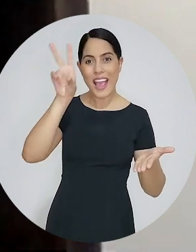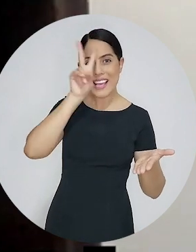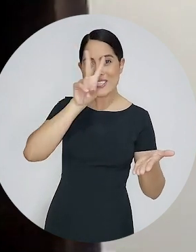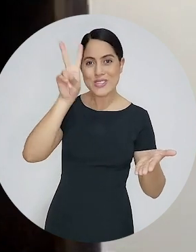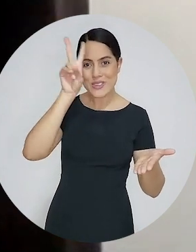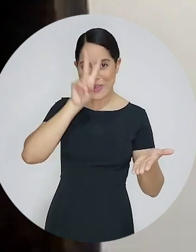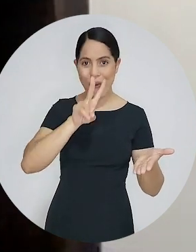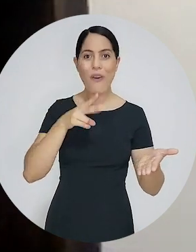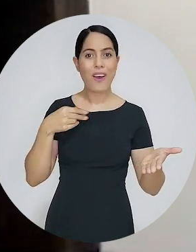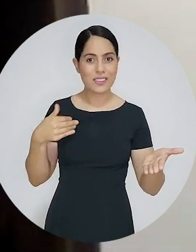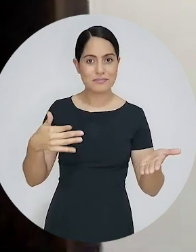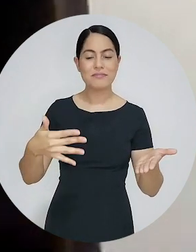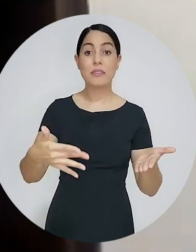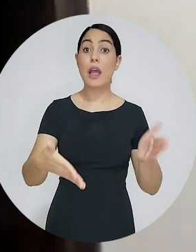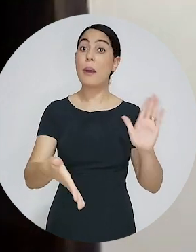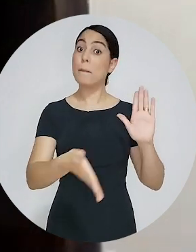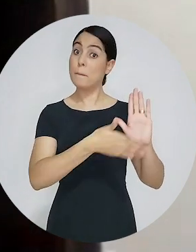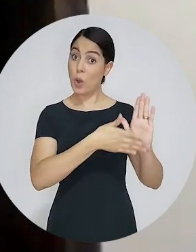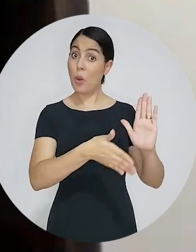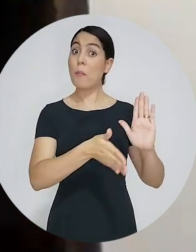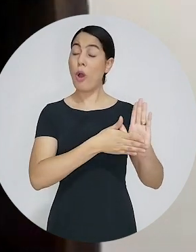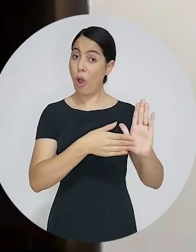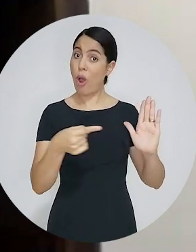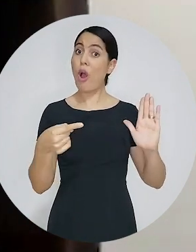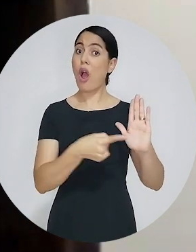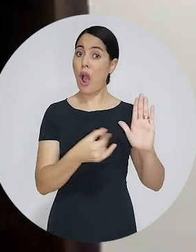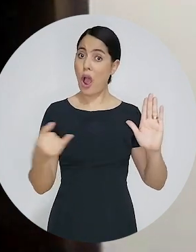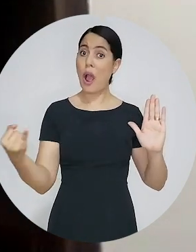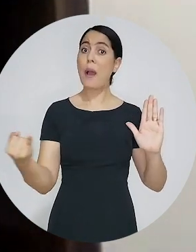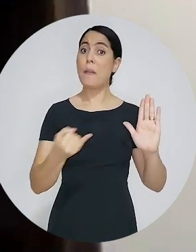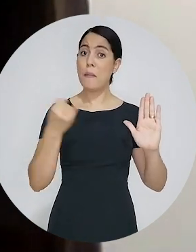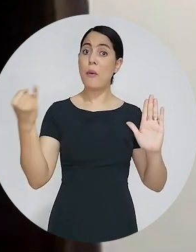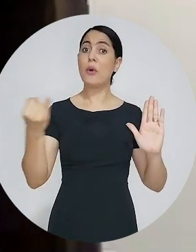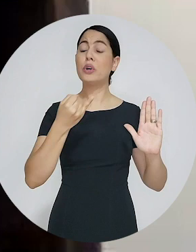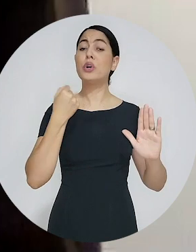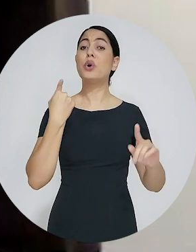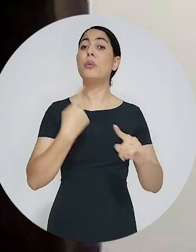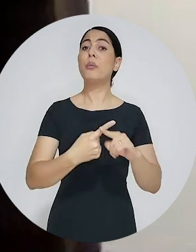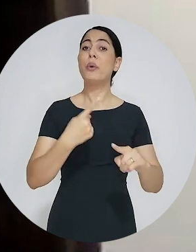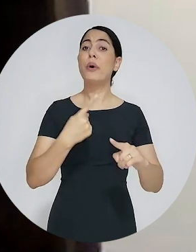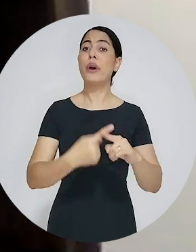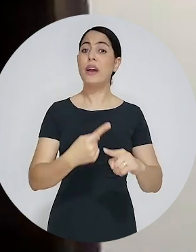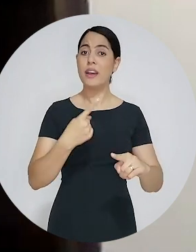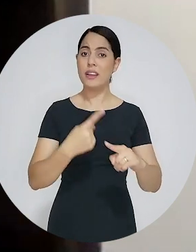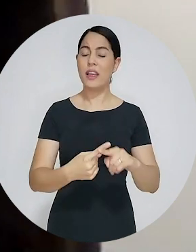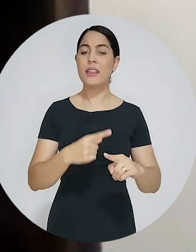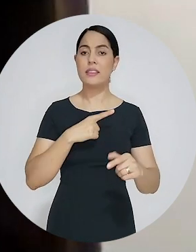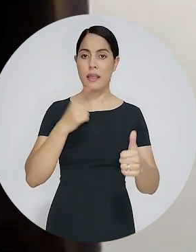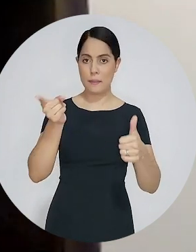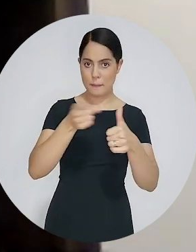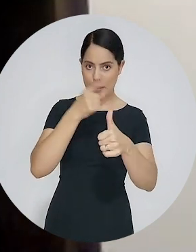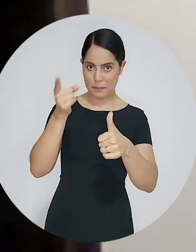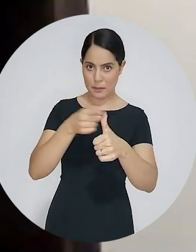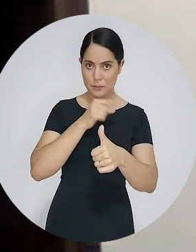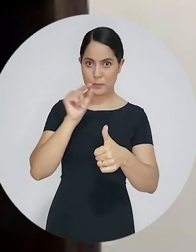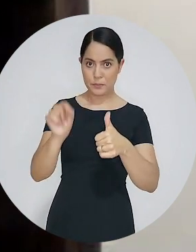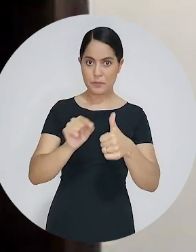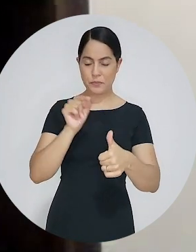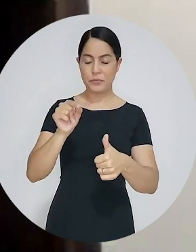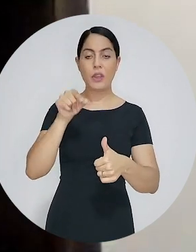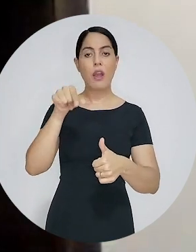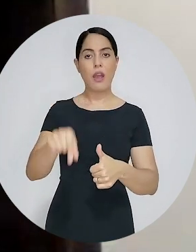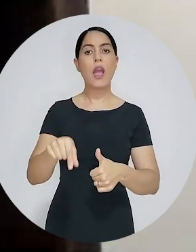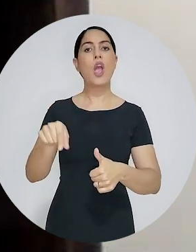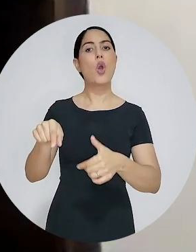carta que entendo histórica, uma carta que se propõe à sociedade brasileira, dentre